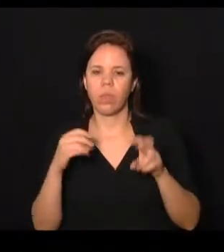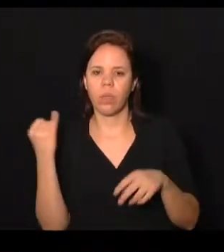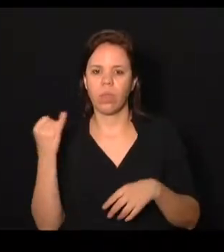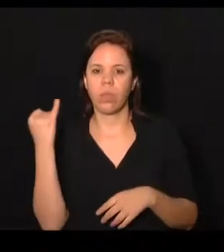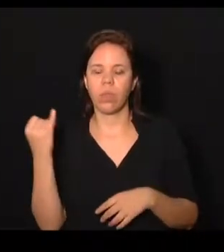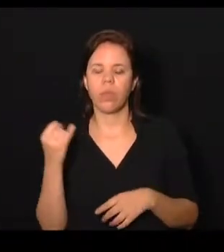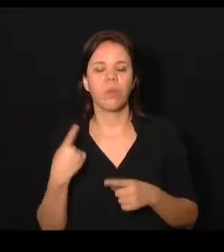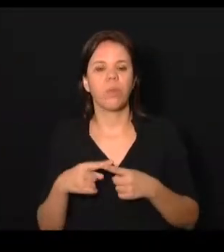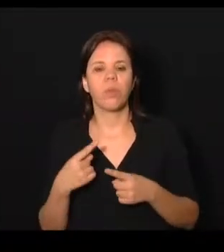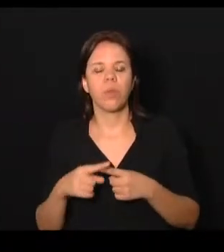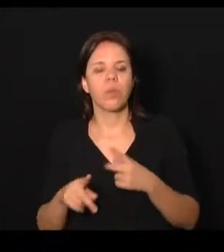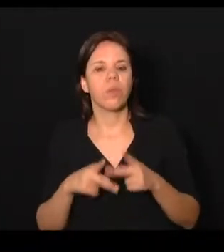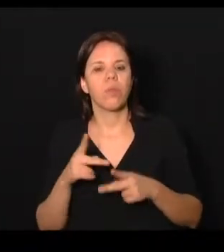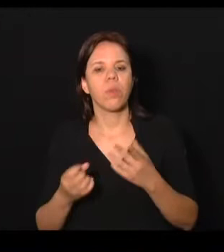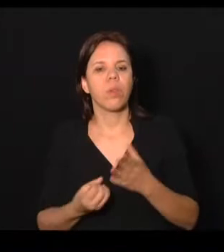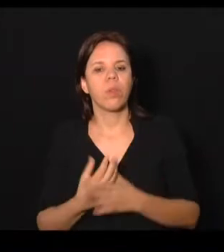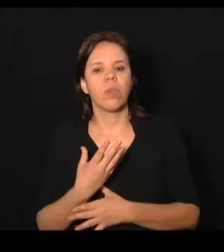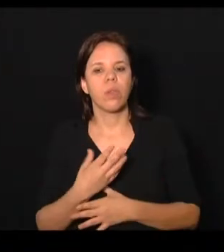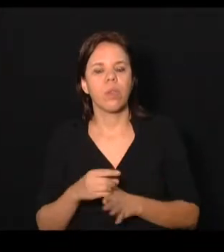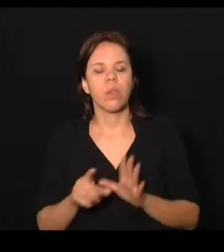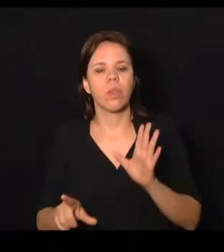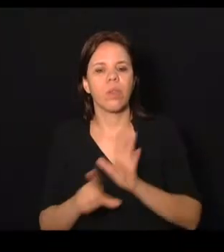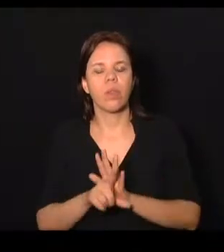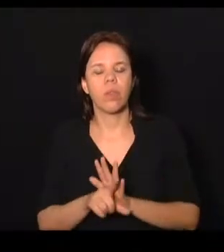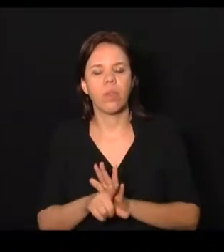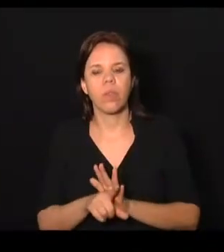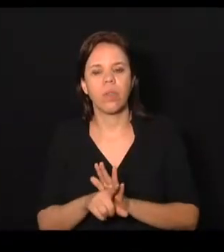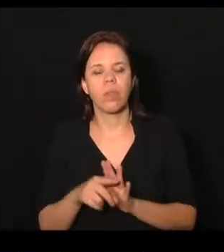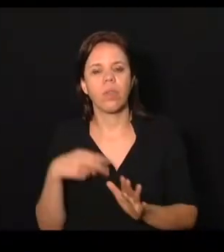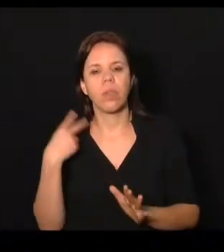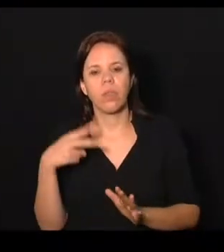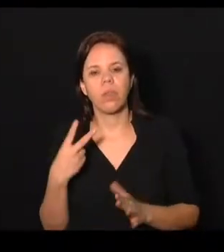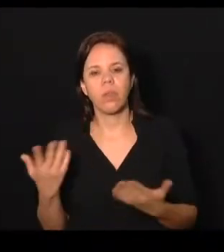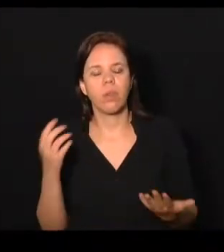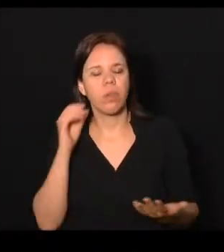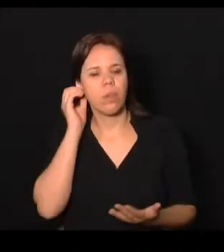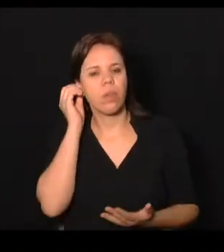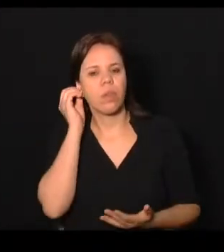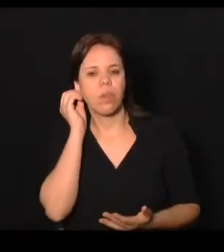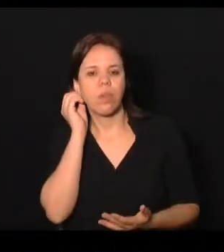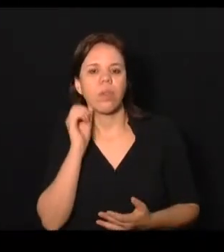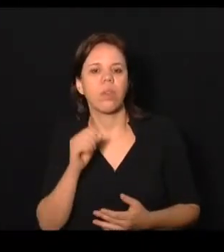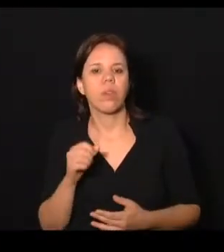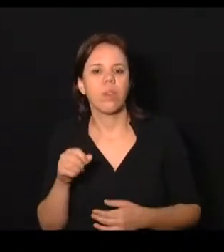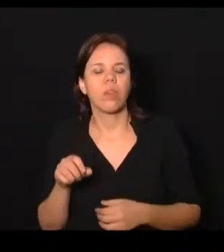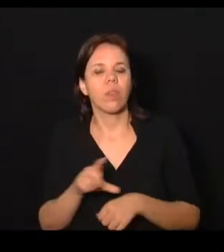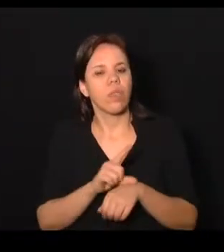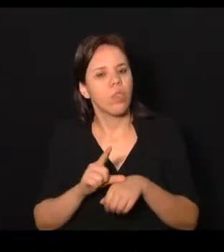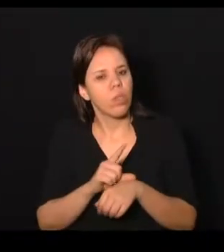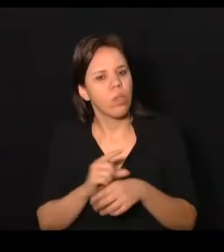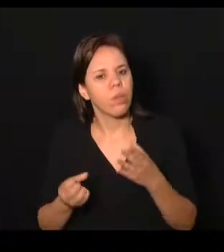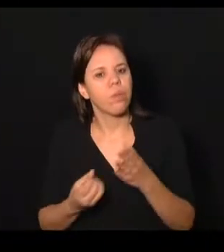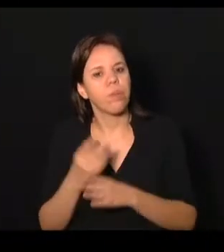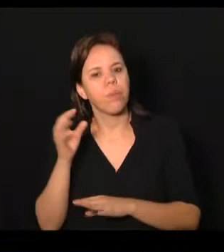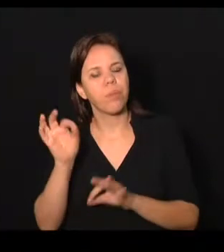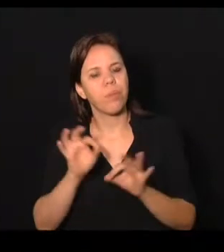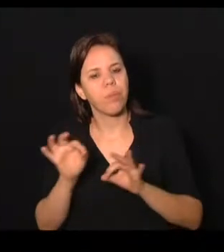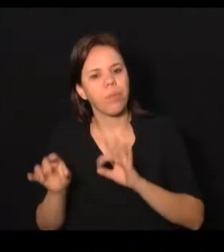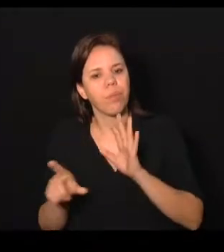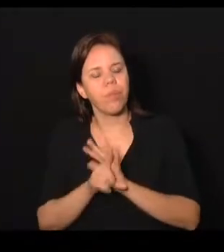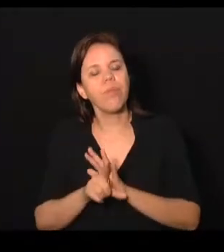importância, porque as pessoas criam as leis e os vereadores, enfim, o Poder Legislativo cria as leis,